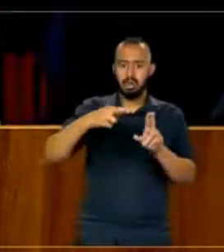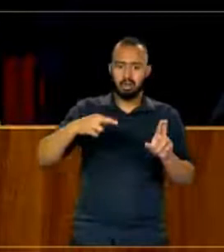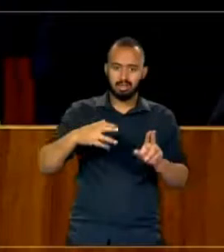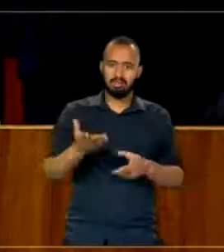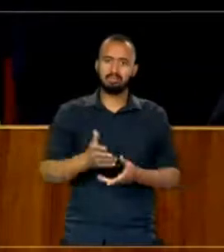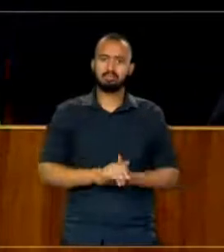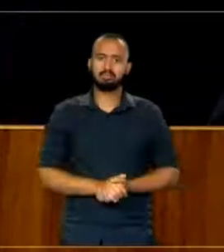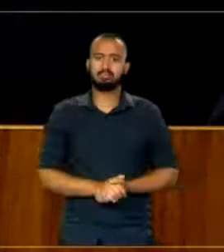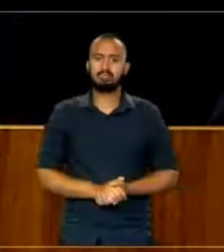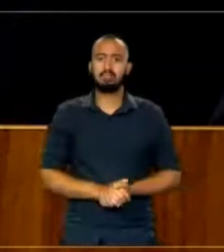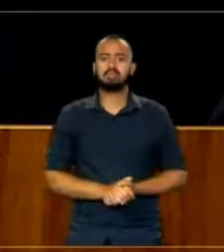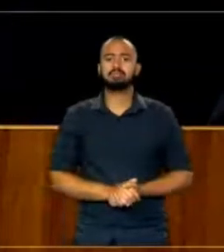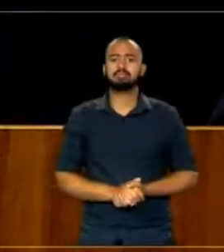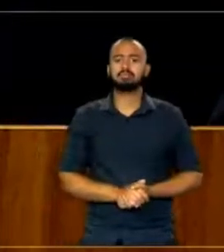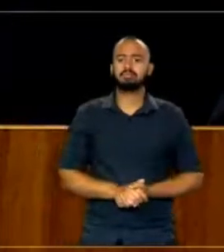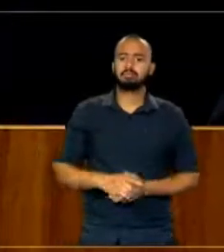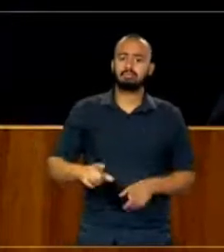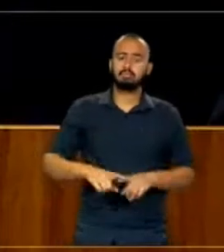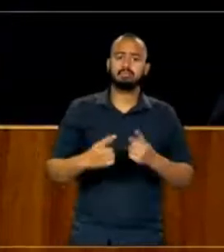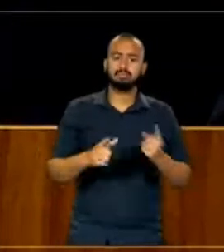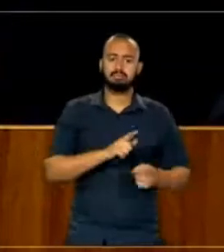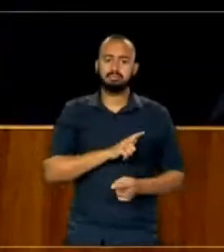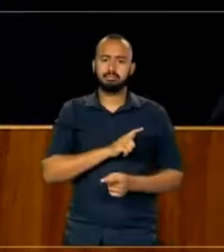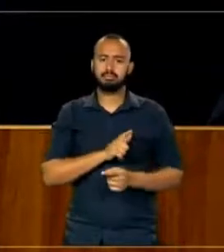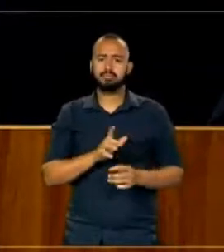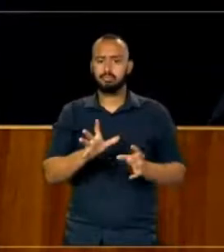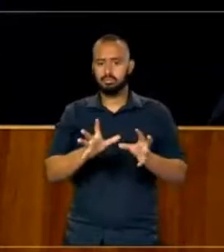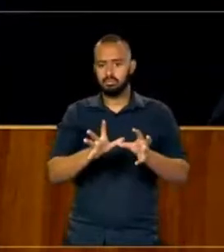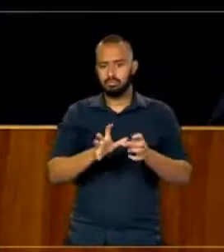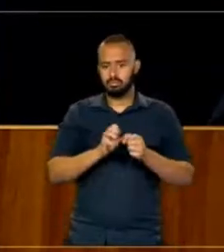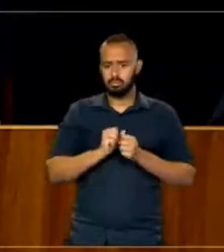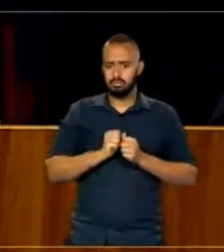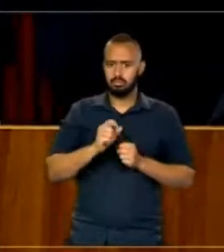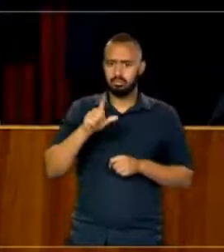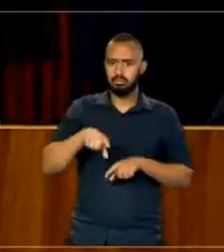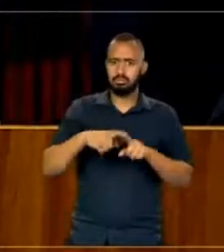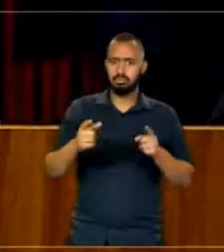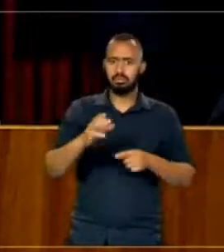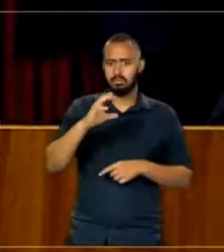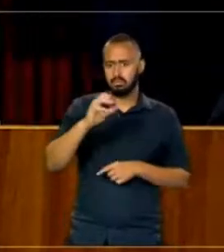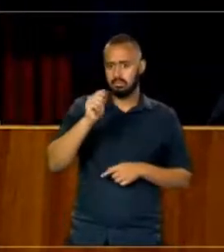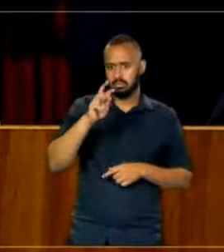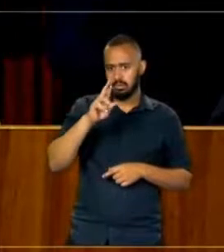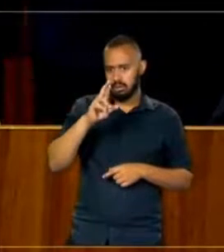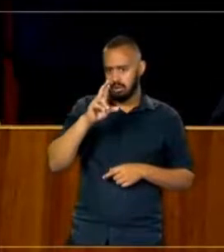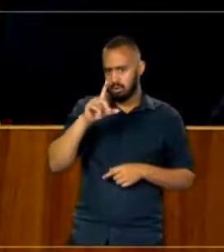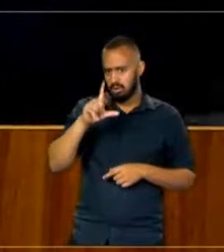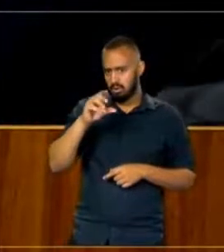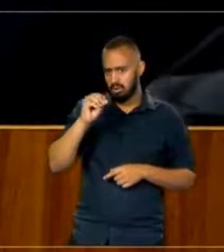relator. Vencido integralmente o eminente ministro Carlos Orbach e, em menor